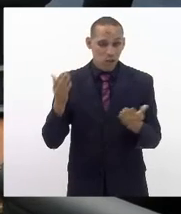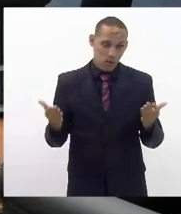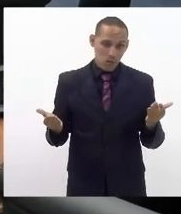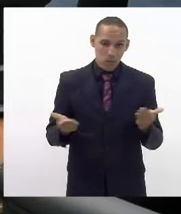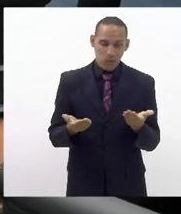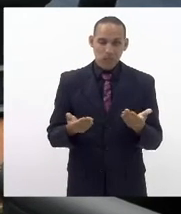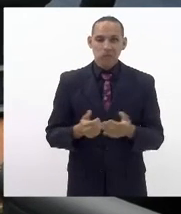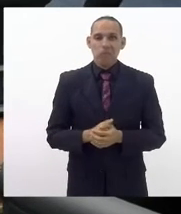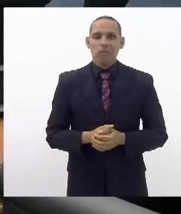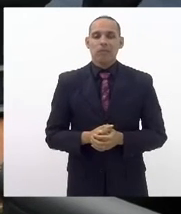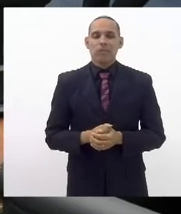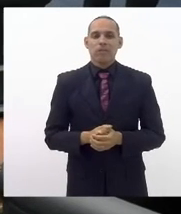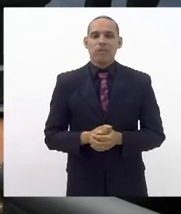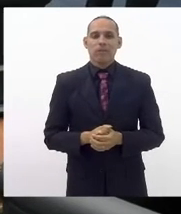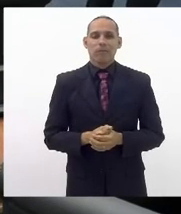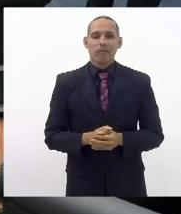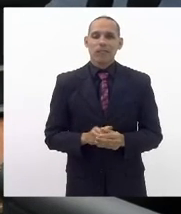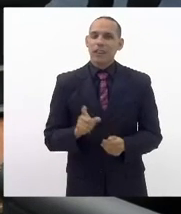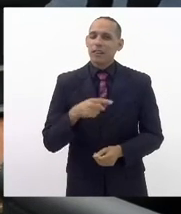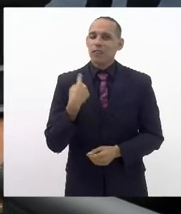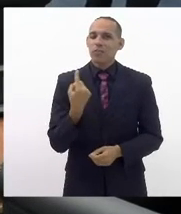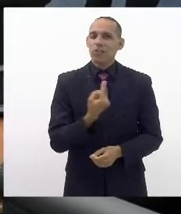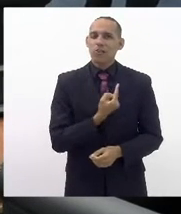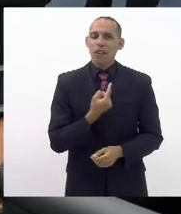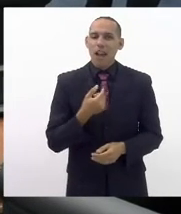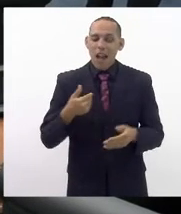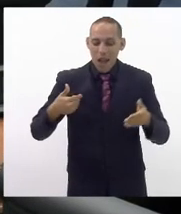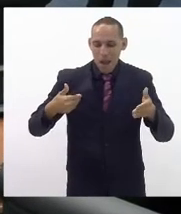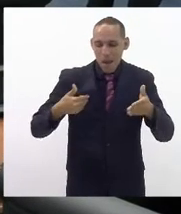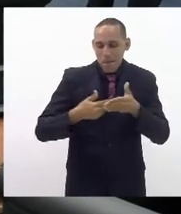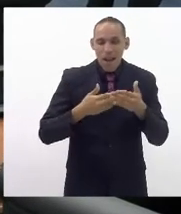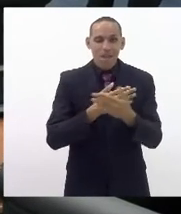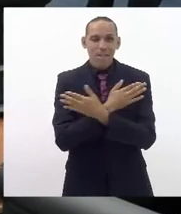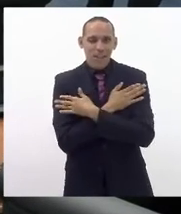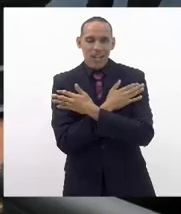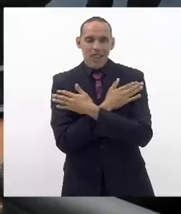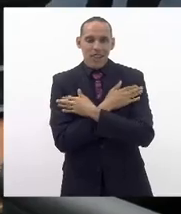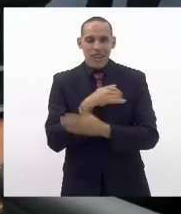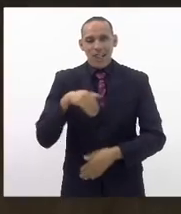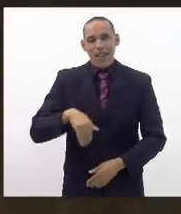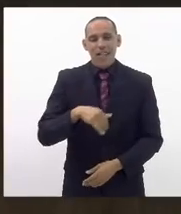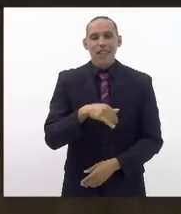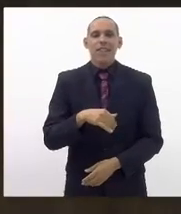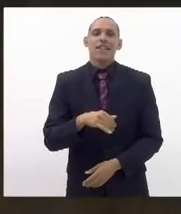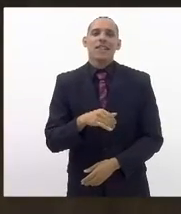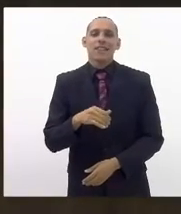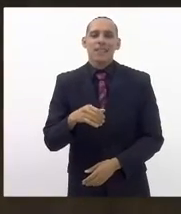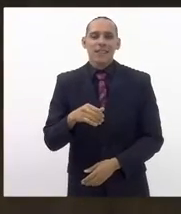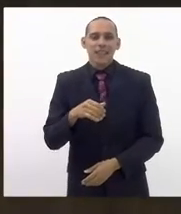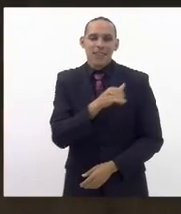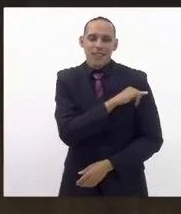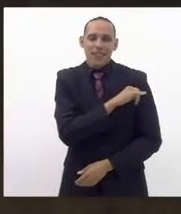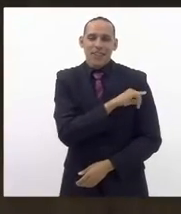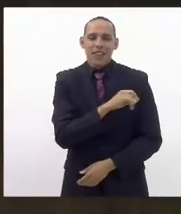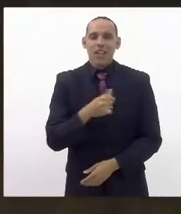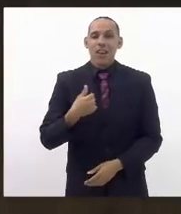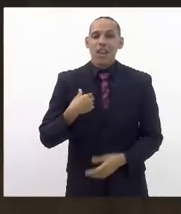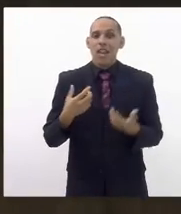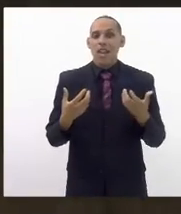né, que aí a gente está às vésperas de um feriado no estado do Rio de Janeiro, eu quero aqui deixar a